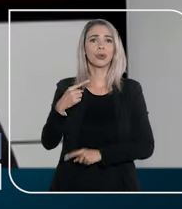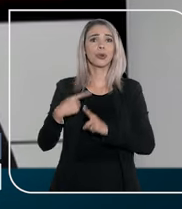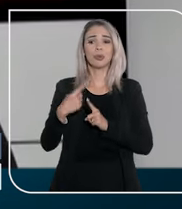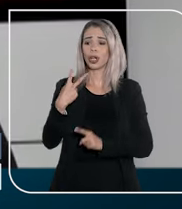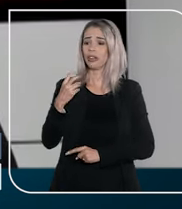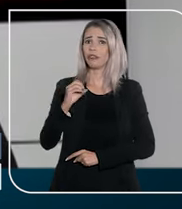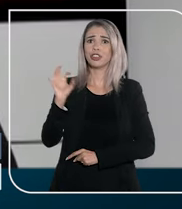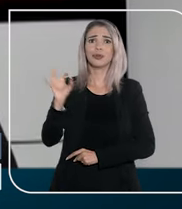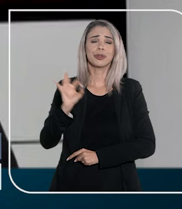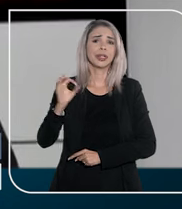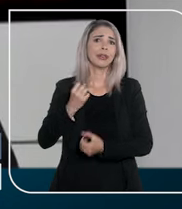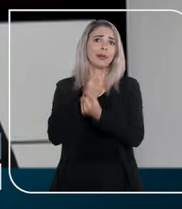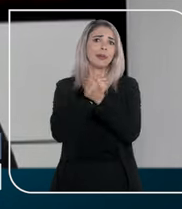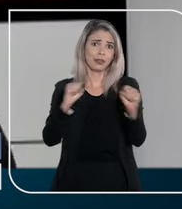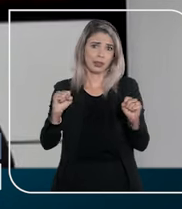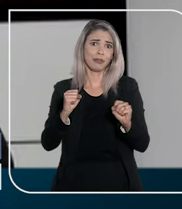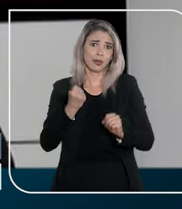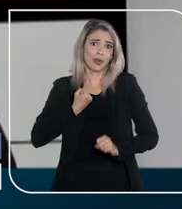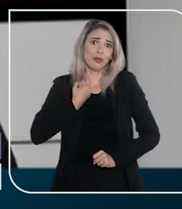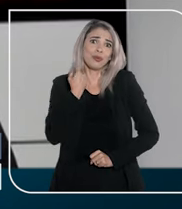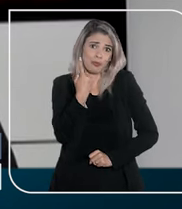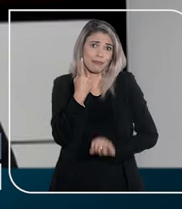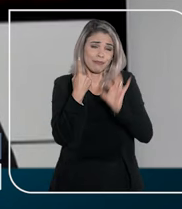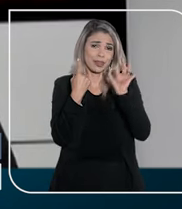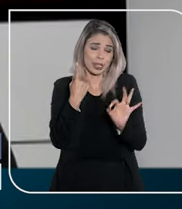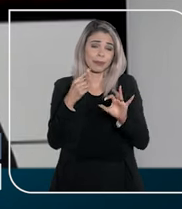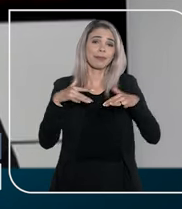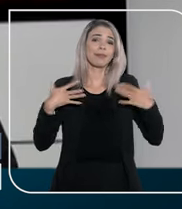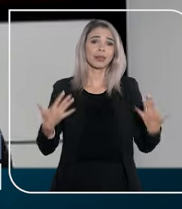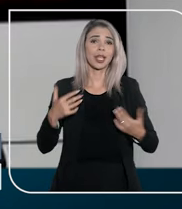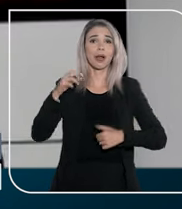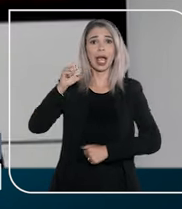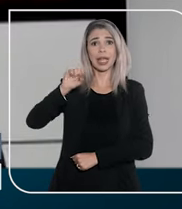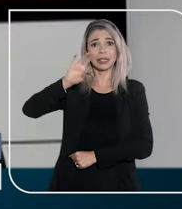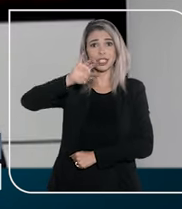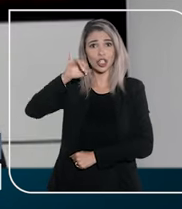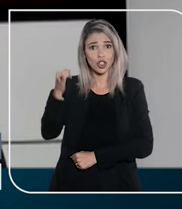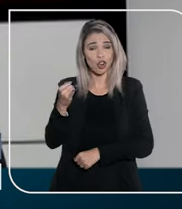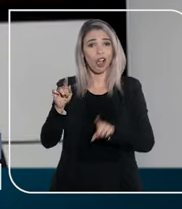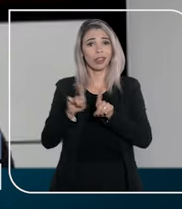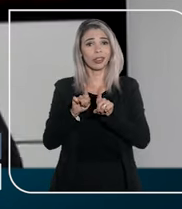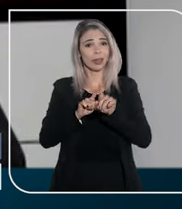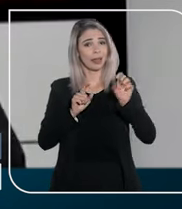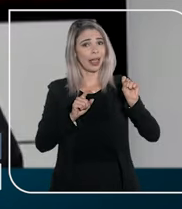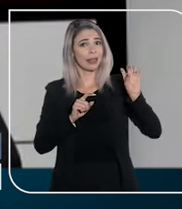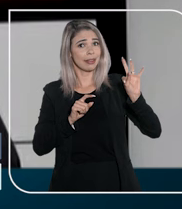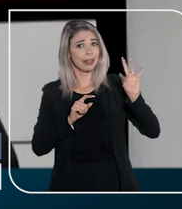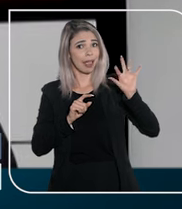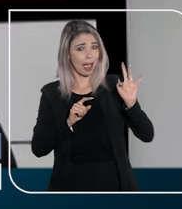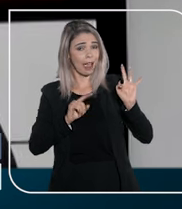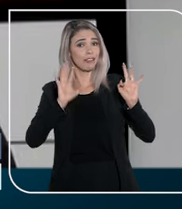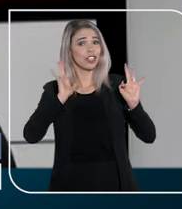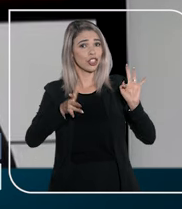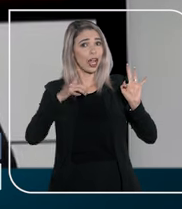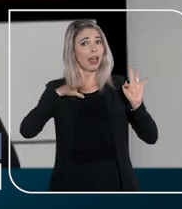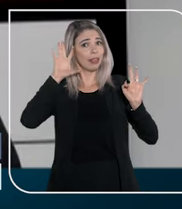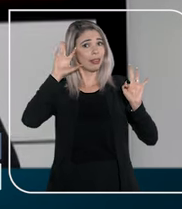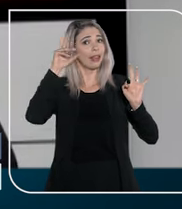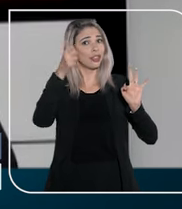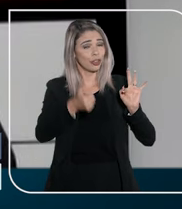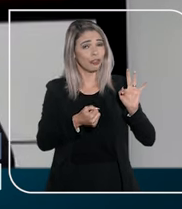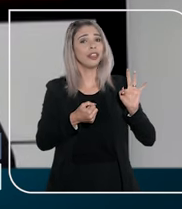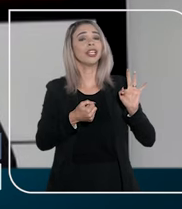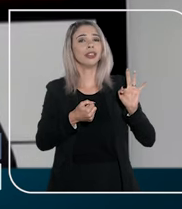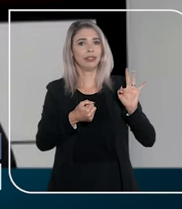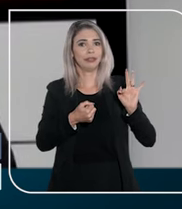um não tem como. Então, o Superior Tribunal de Justiça e o Supremo Tribunal Federal, isso foi decidido lá na DC 41,